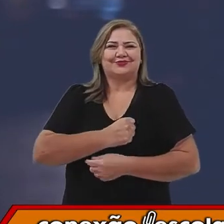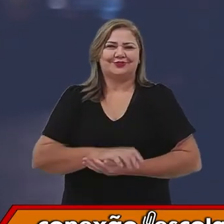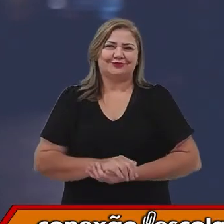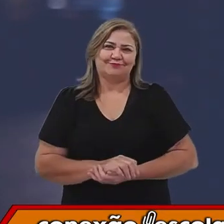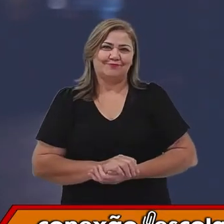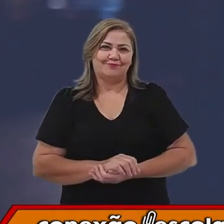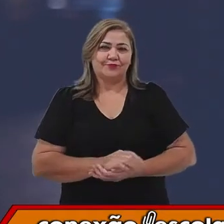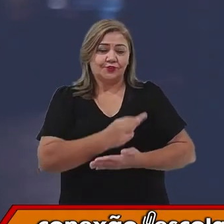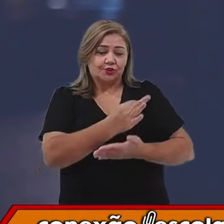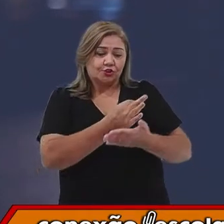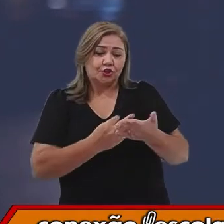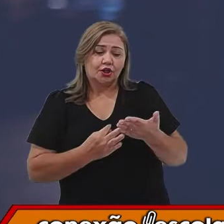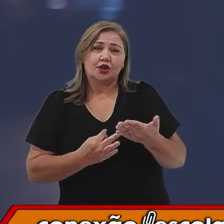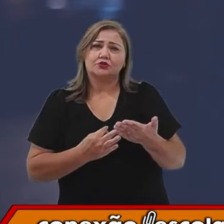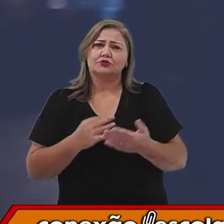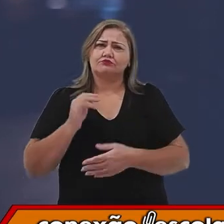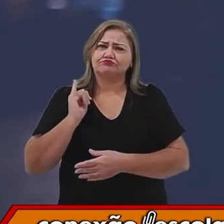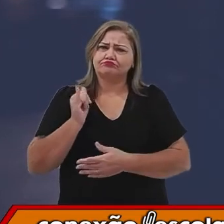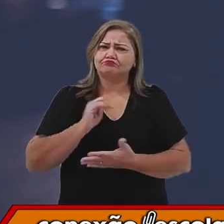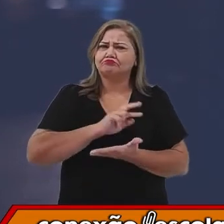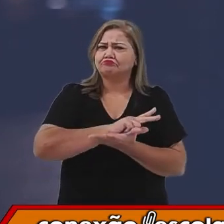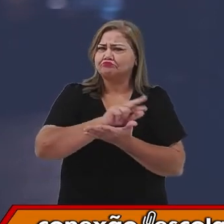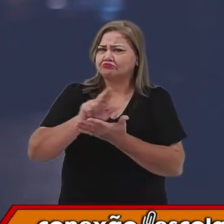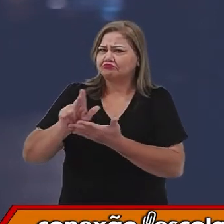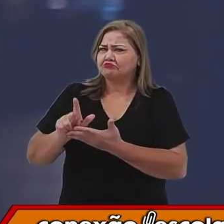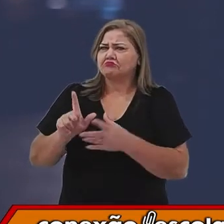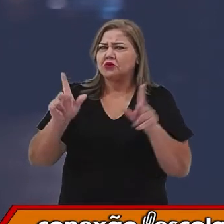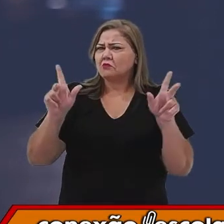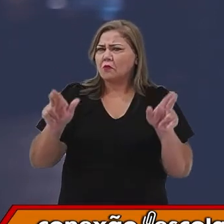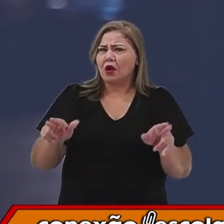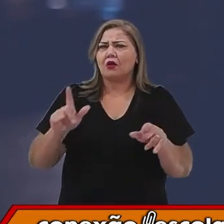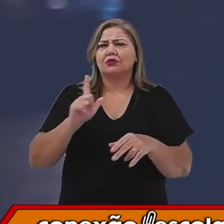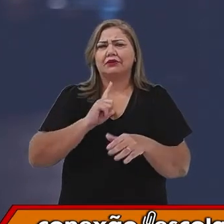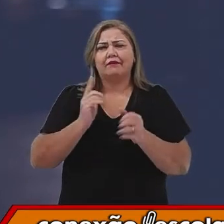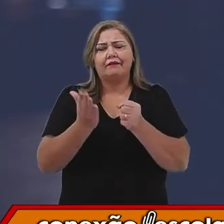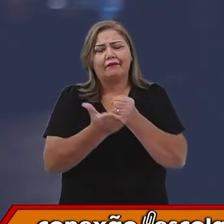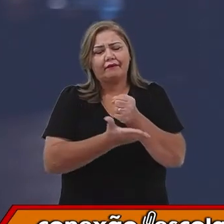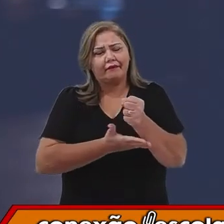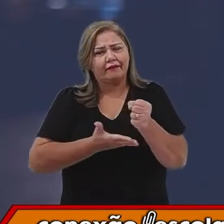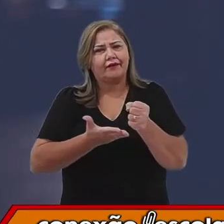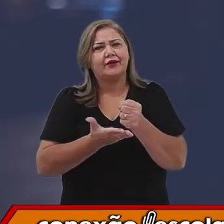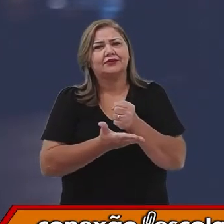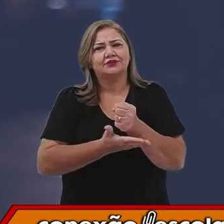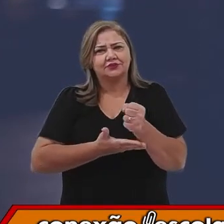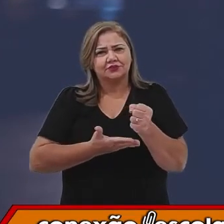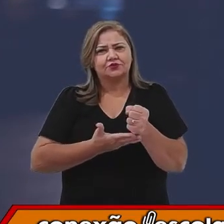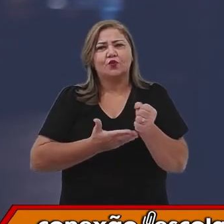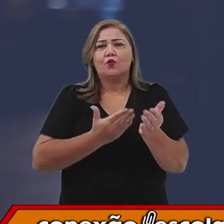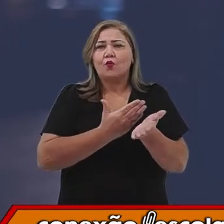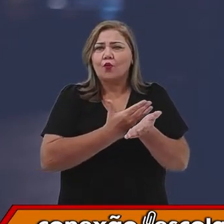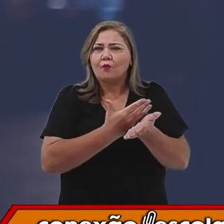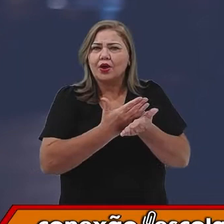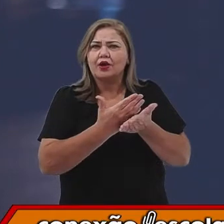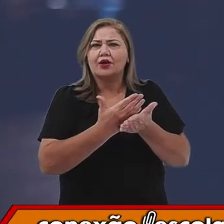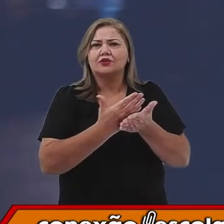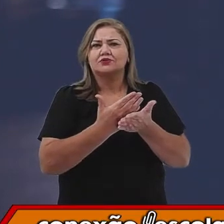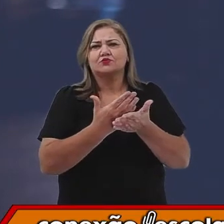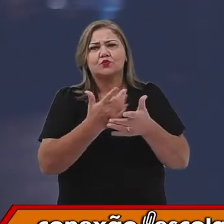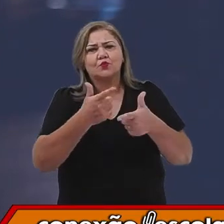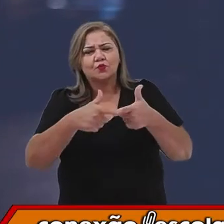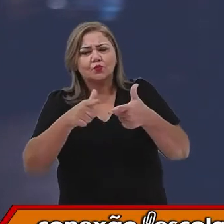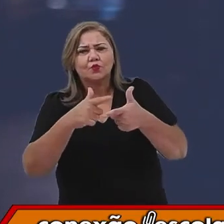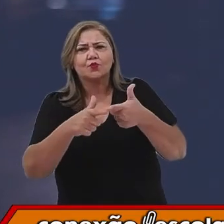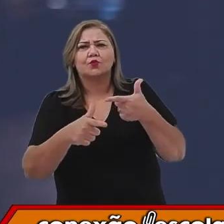esse texto, como toda narrativa, apresenta elementos básicos de a situação inicial, um